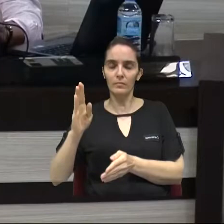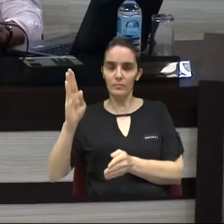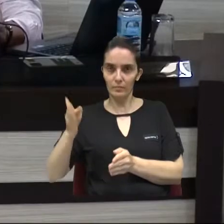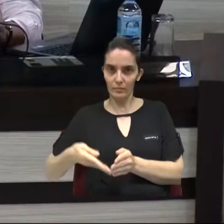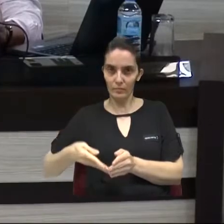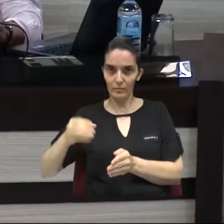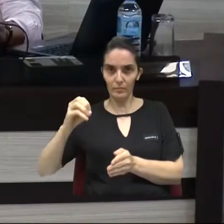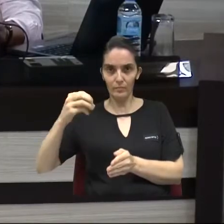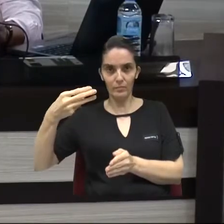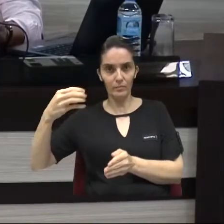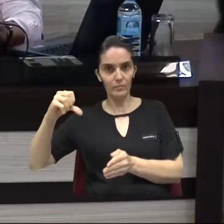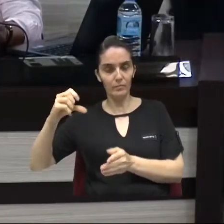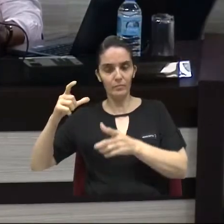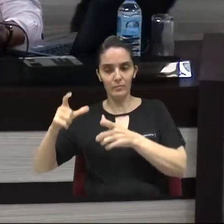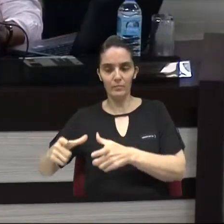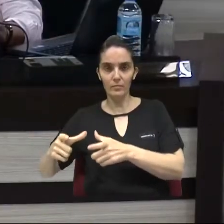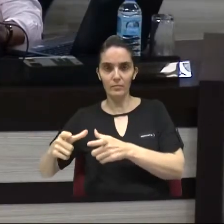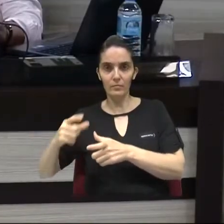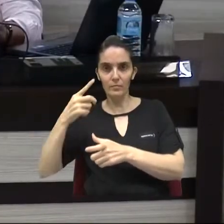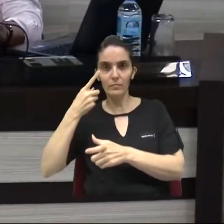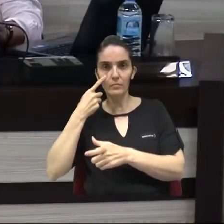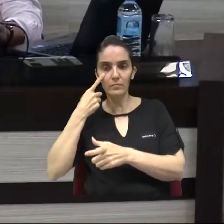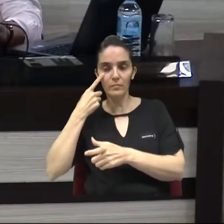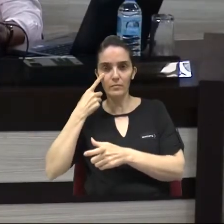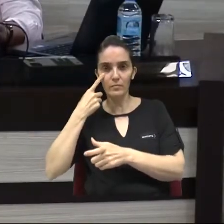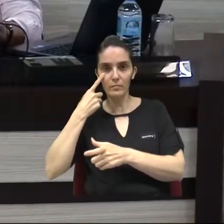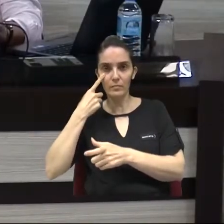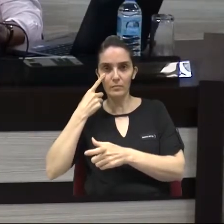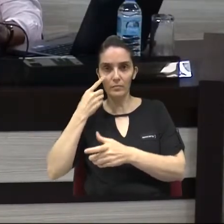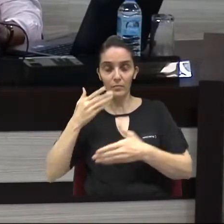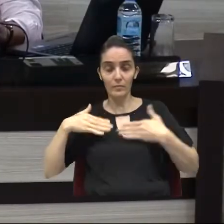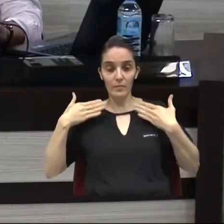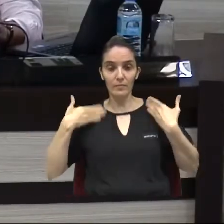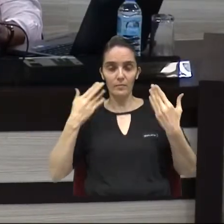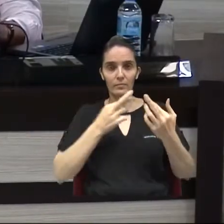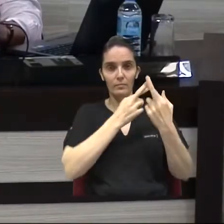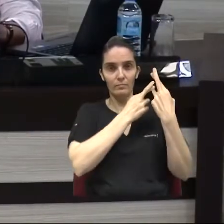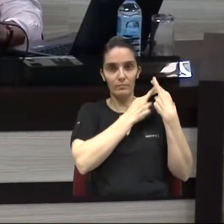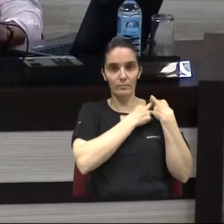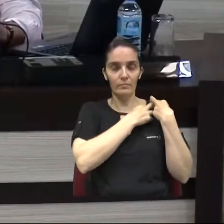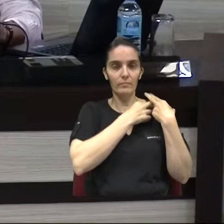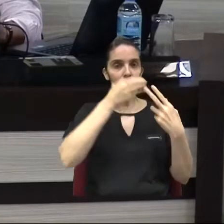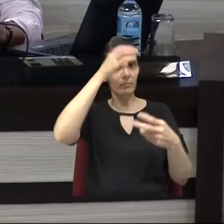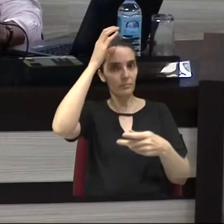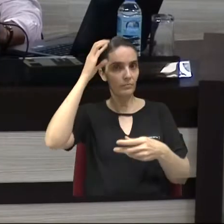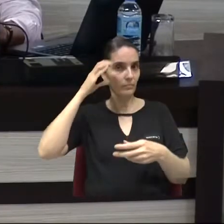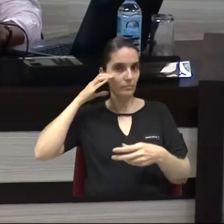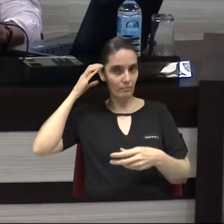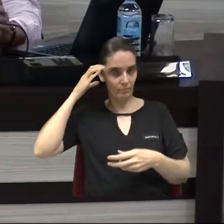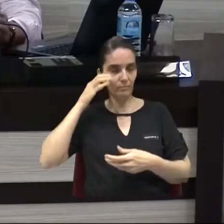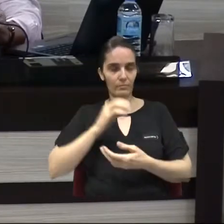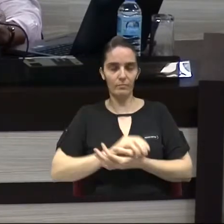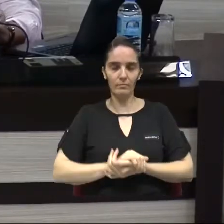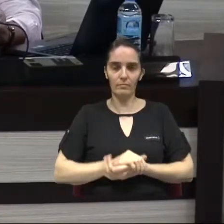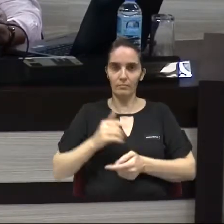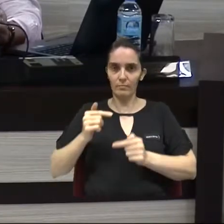13.487/039, Jardim Vista Alegre, com a via Luiz Vargas. Autoria Carolina de Moraes Pontes.